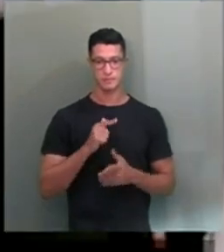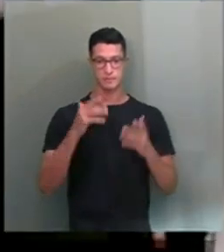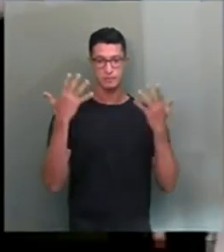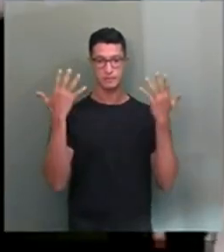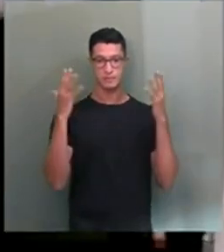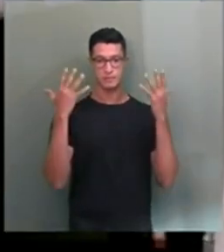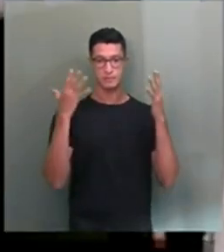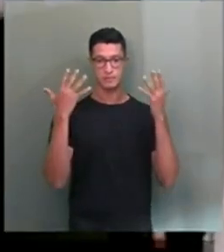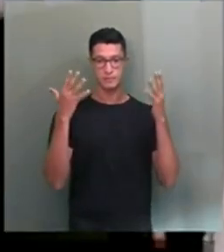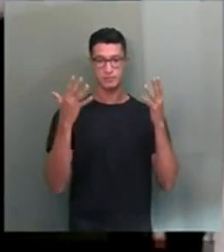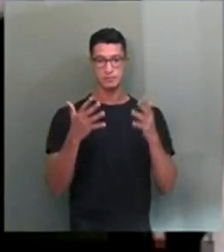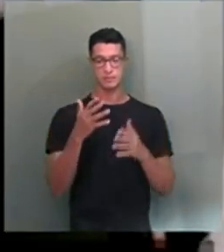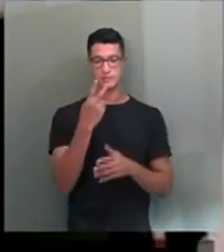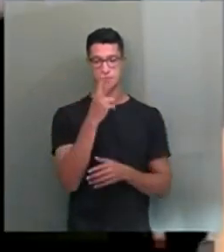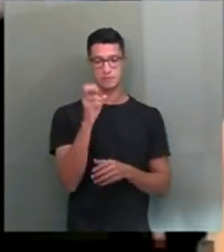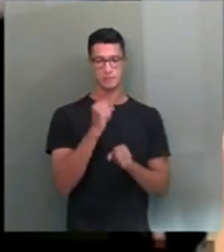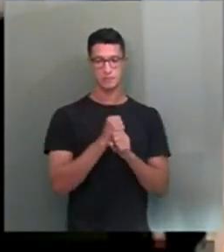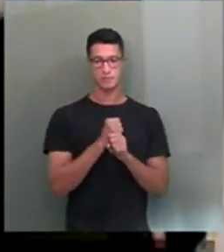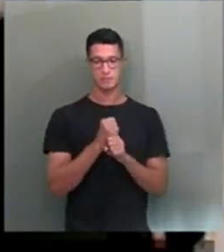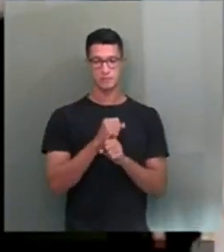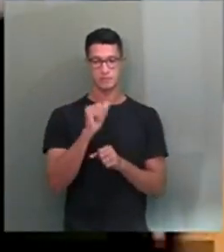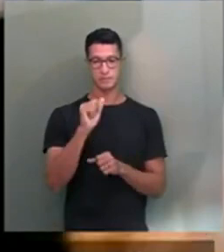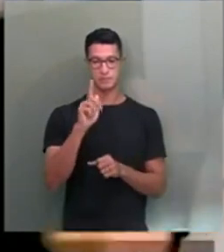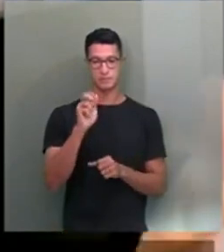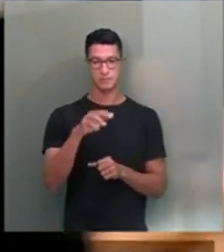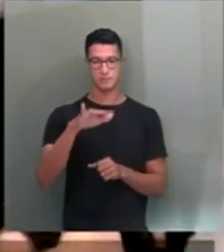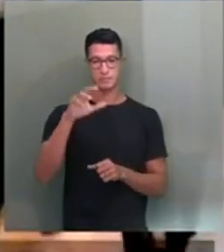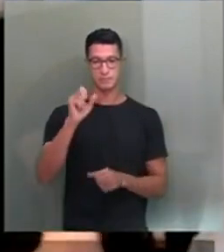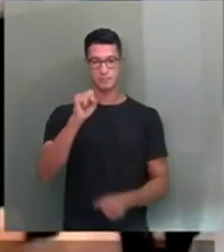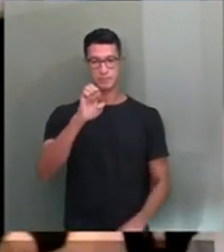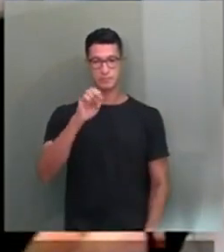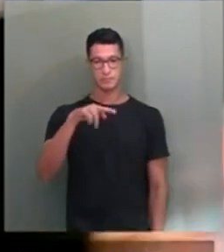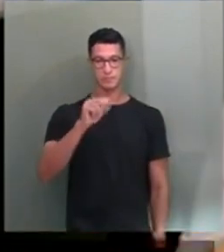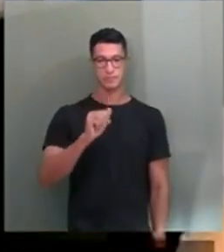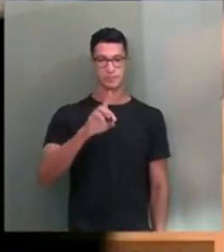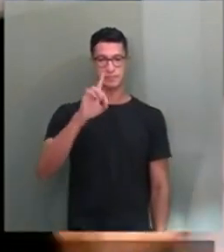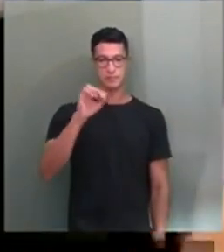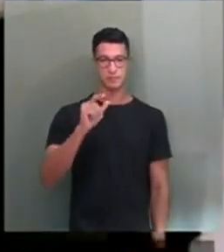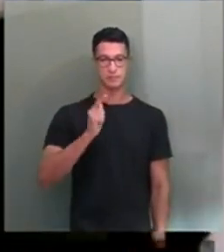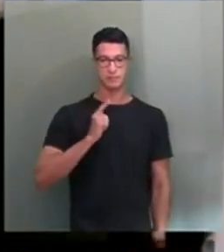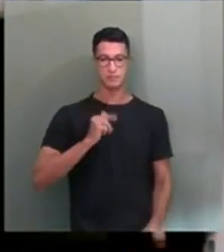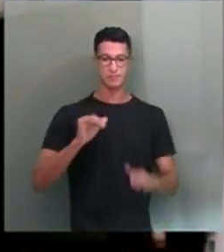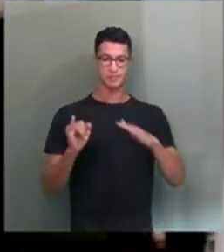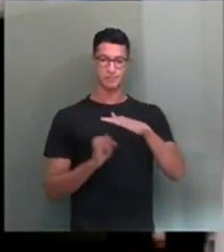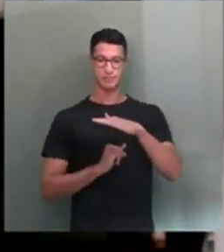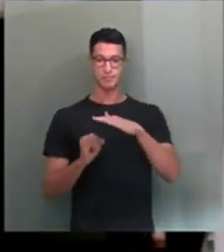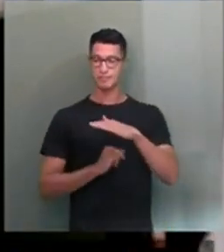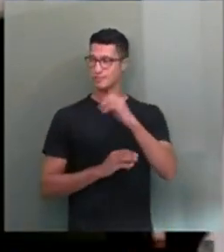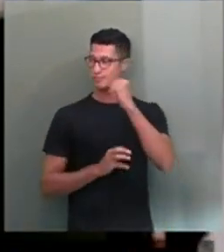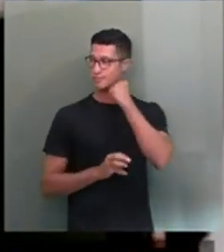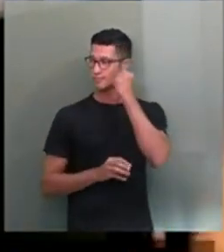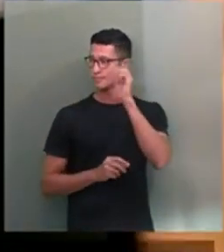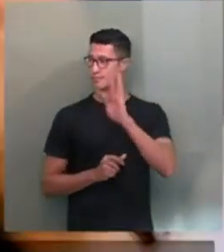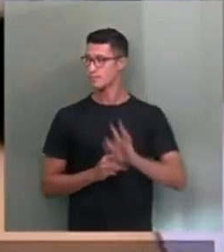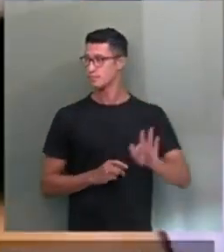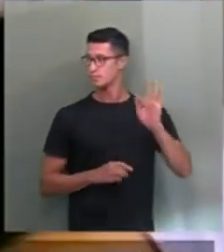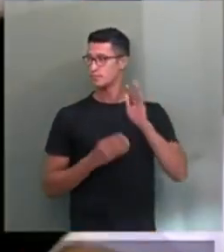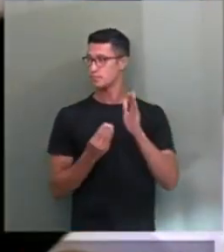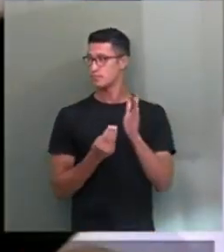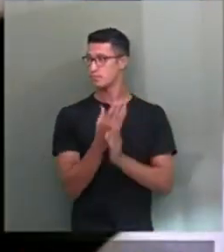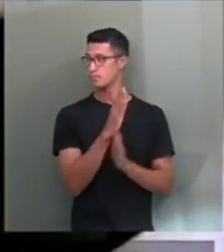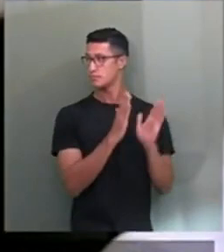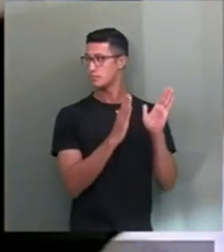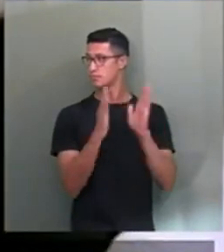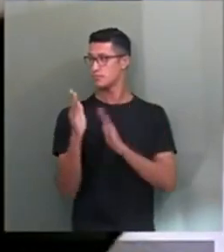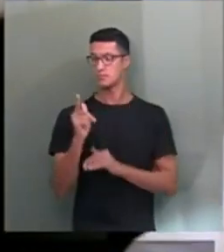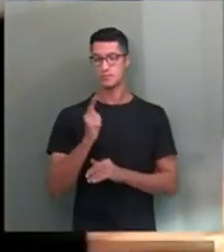os 25 anos de criação da Agência Senado, que é a agência de notícias, né, institucional lá do Senado Federal. Foi criada durante